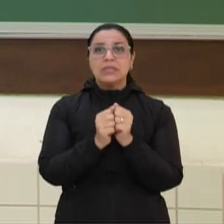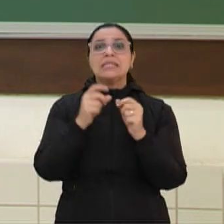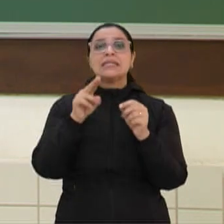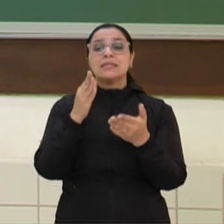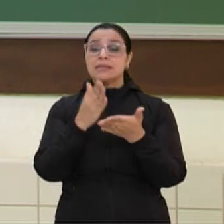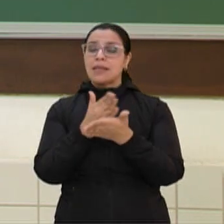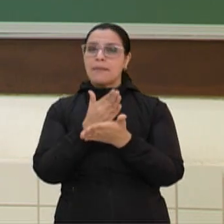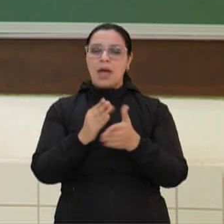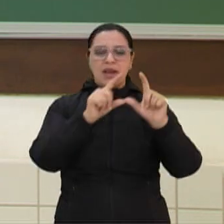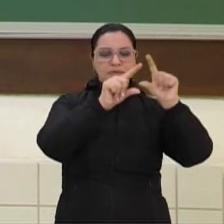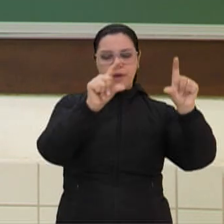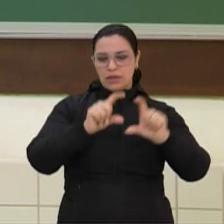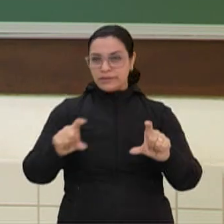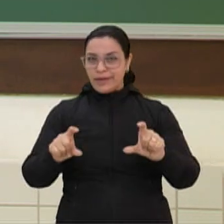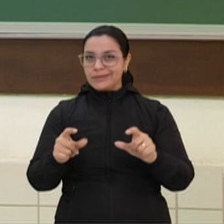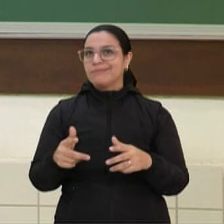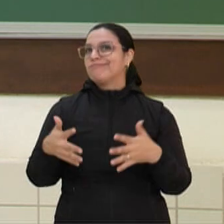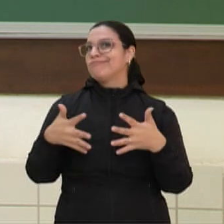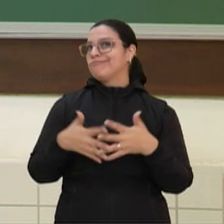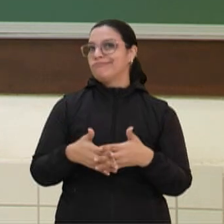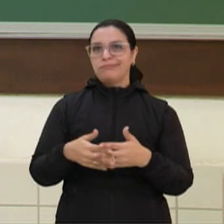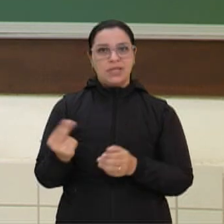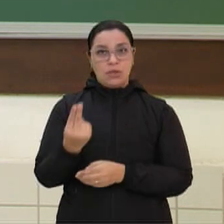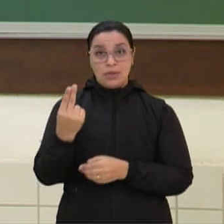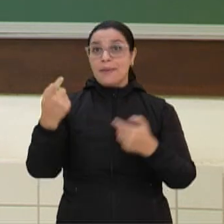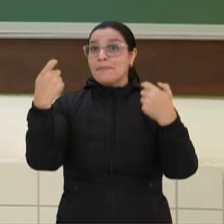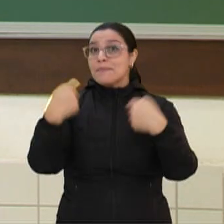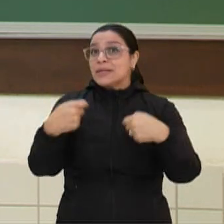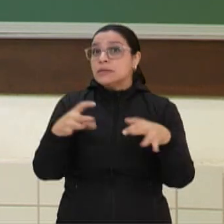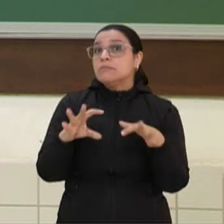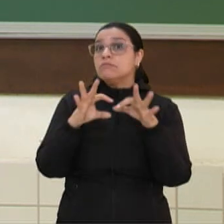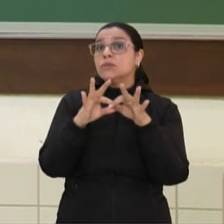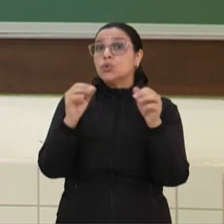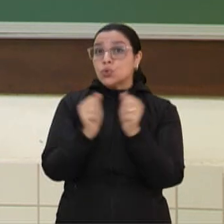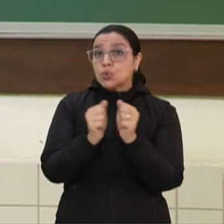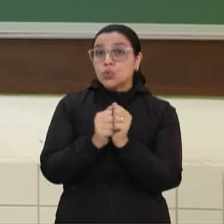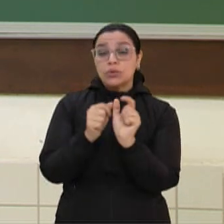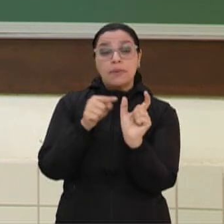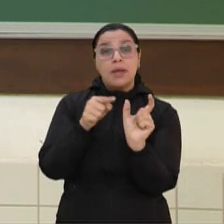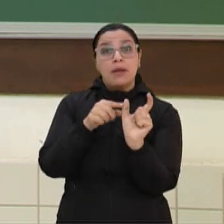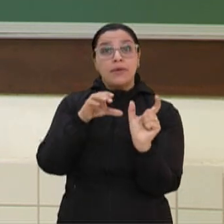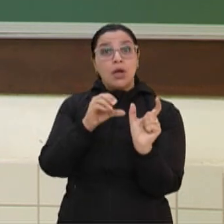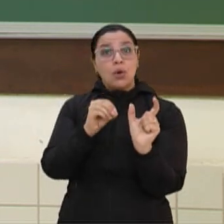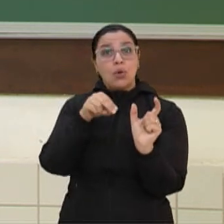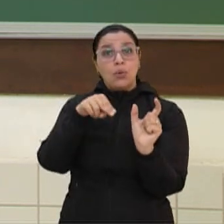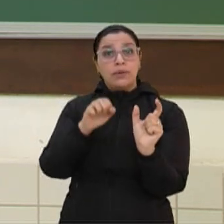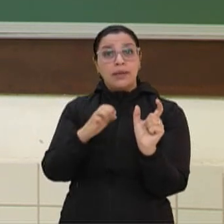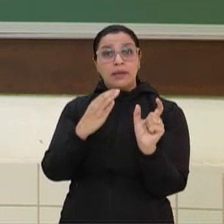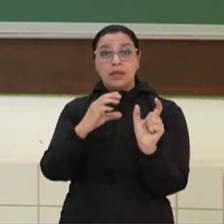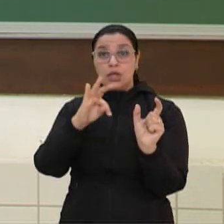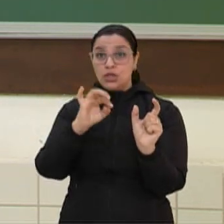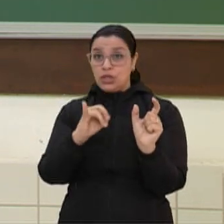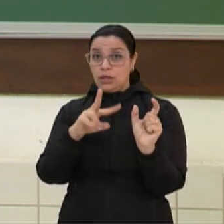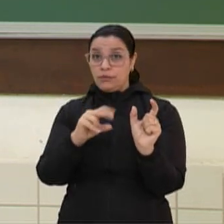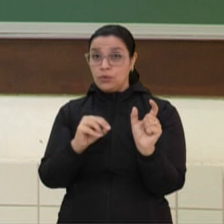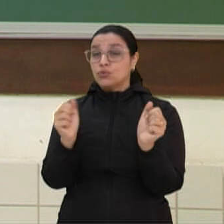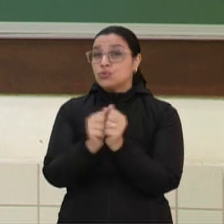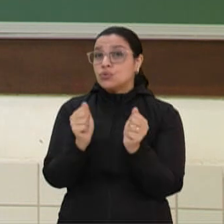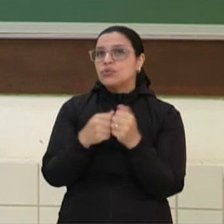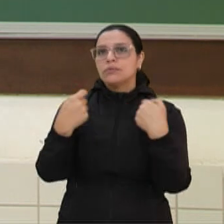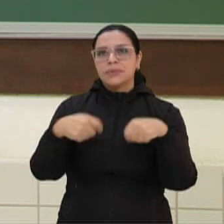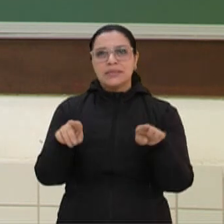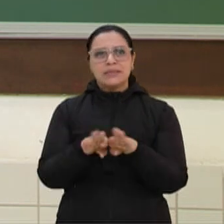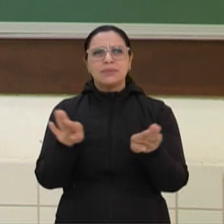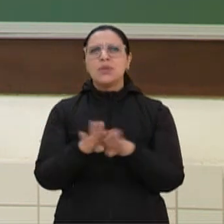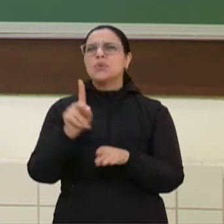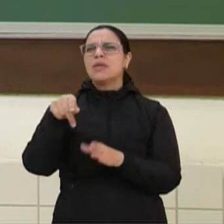não são independentes. Dependentes, ligada por um conectivo. Tudo bem?